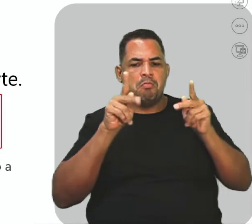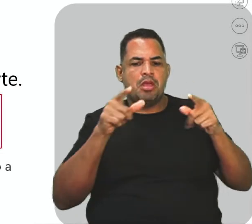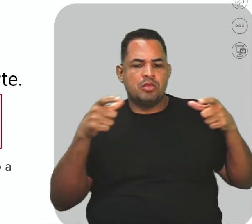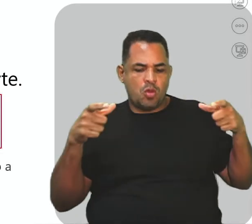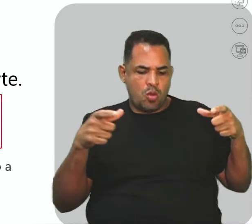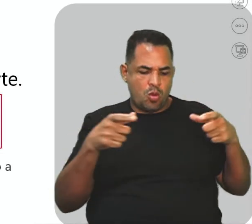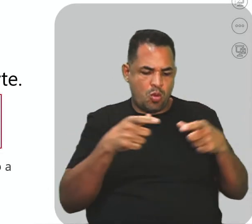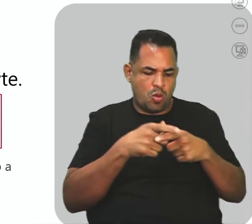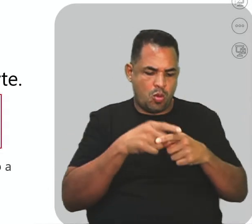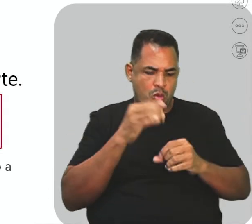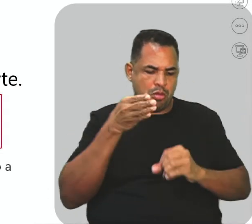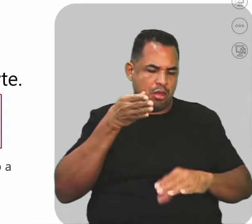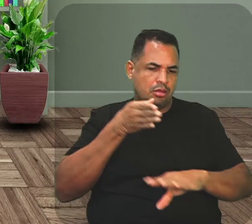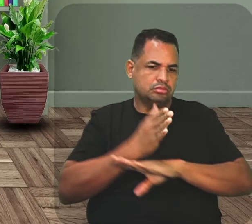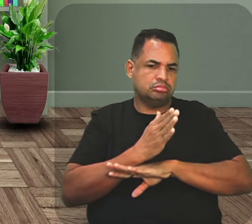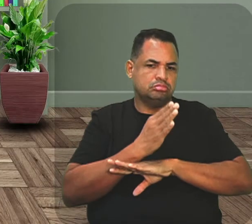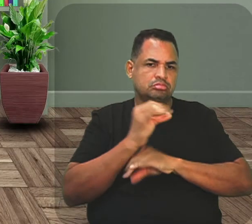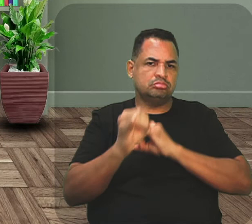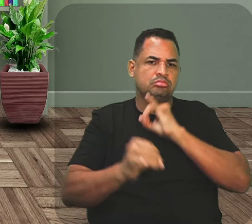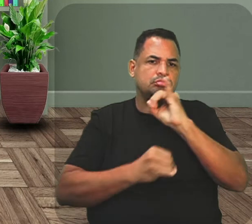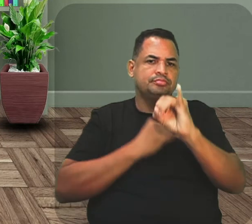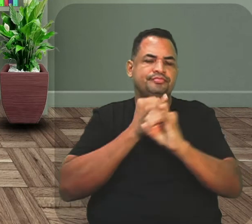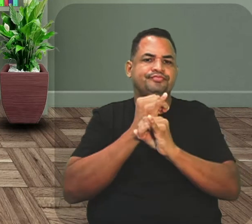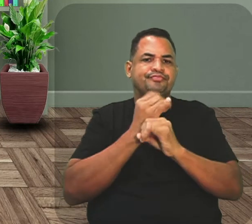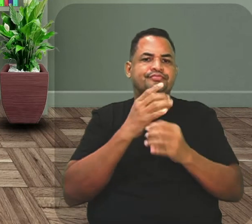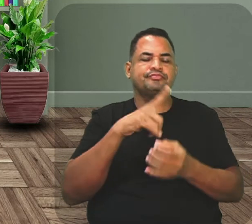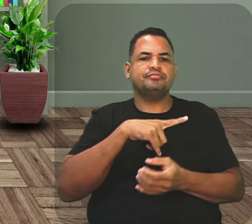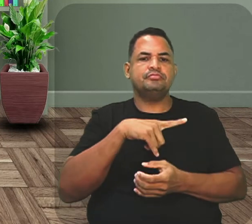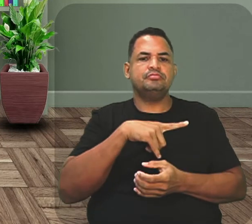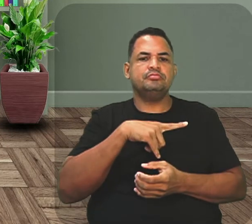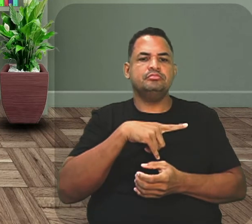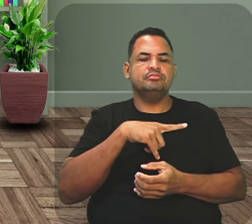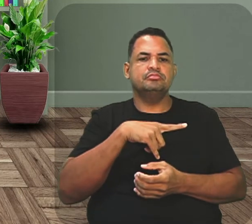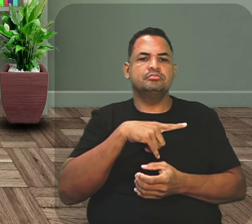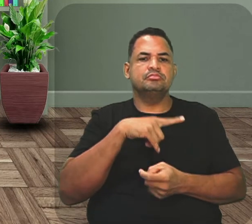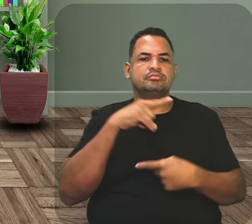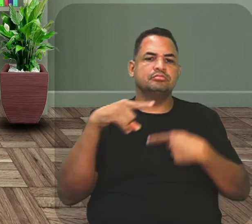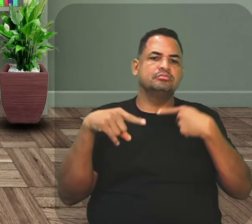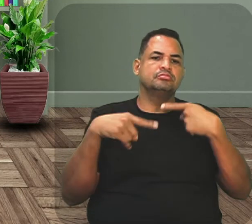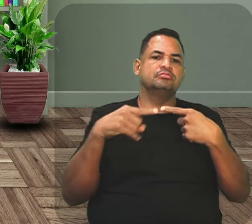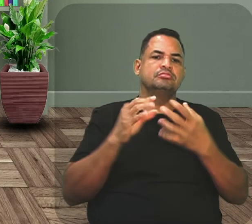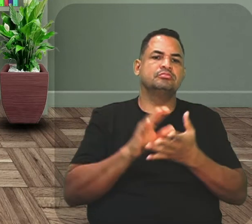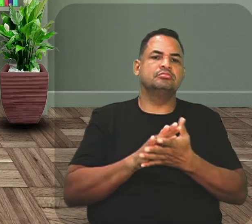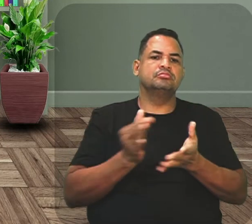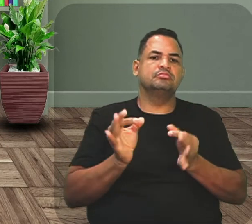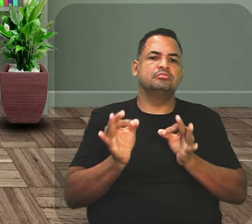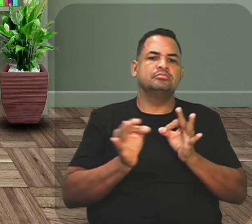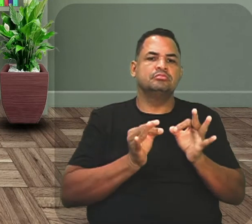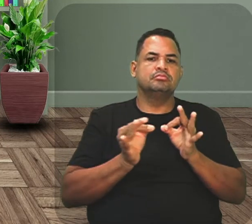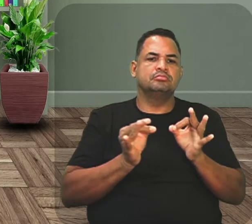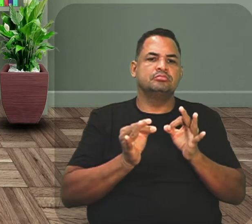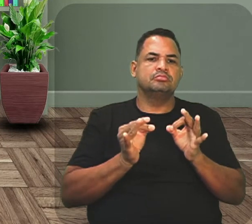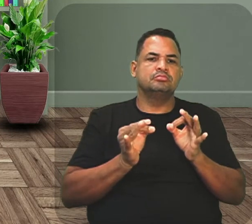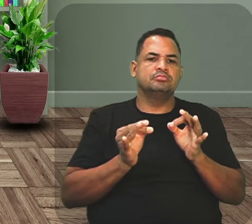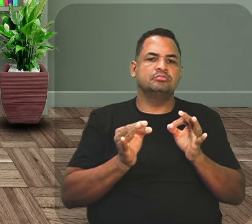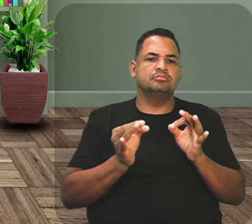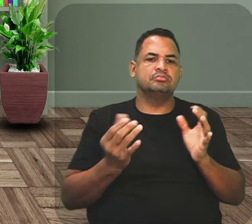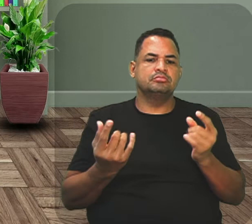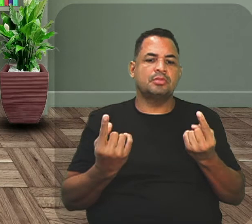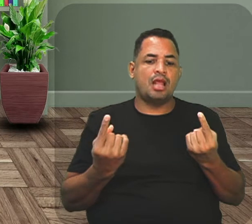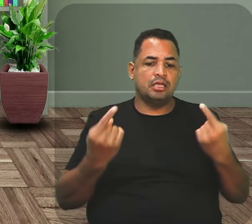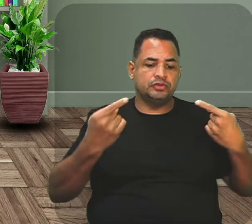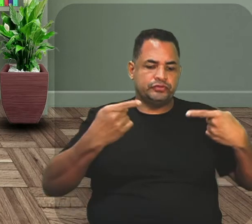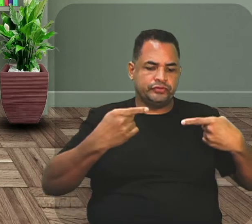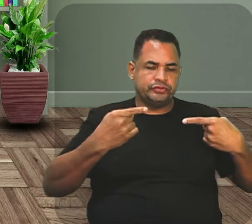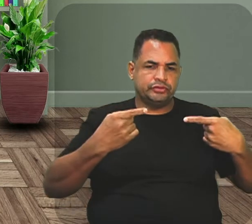tá? Então, nesse caso, essa conjunção teve essa função, fazer, tá, essa